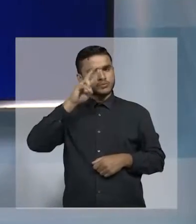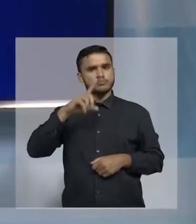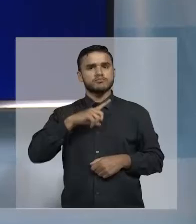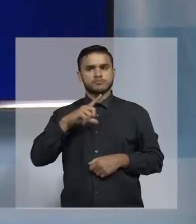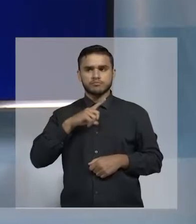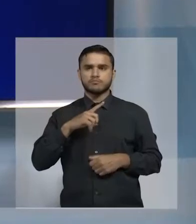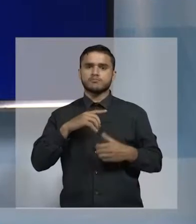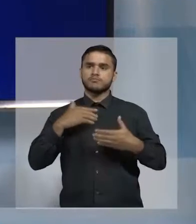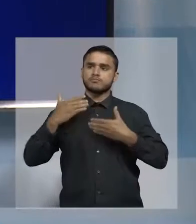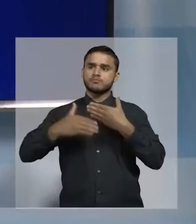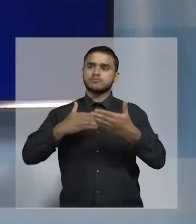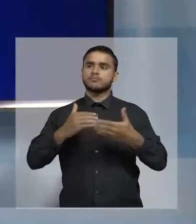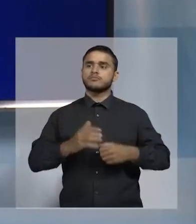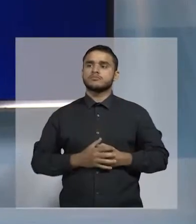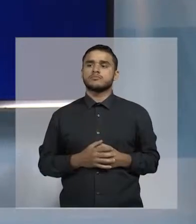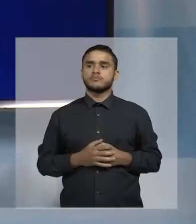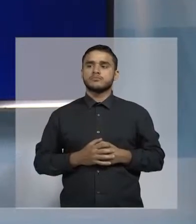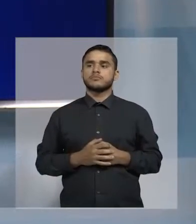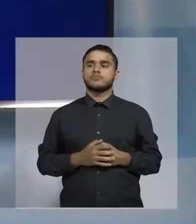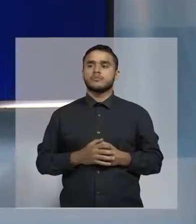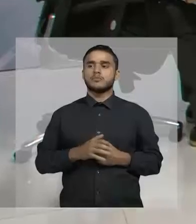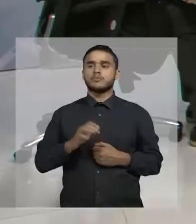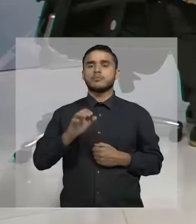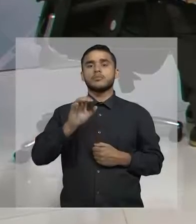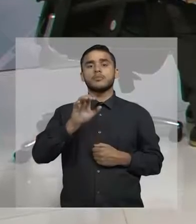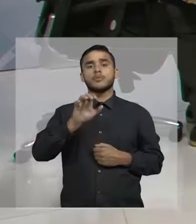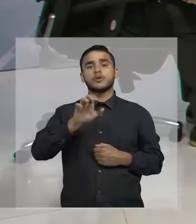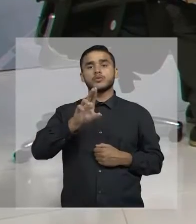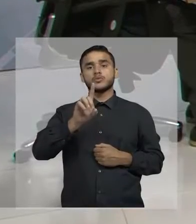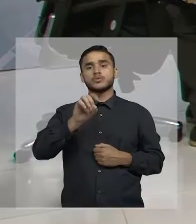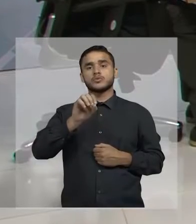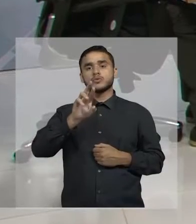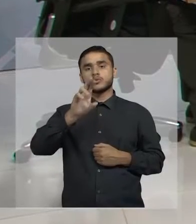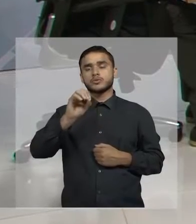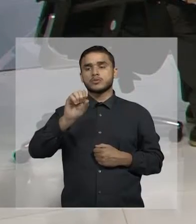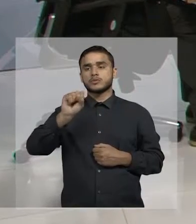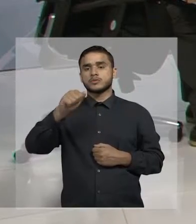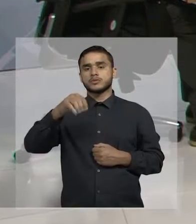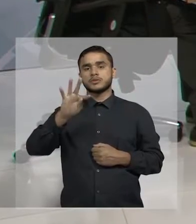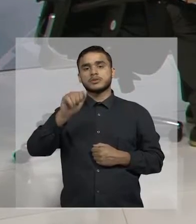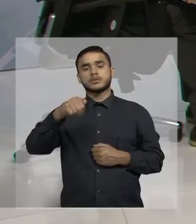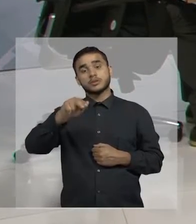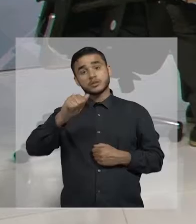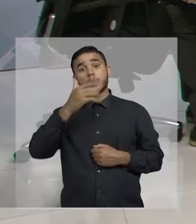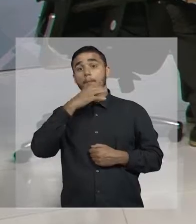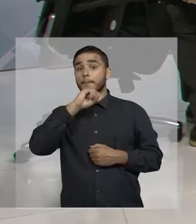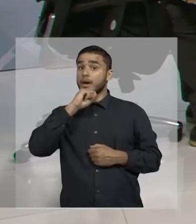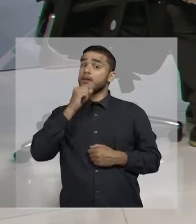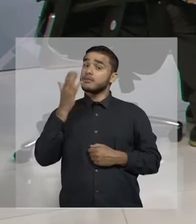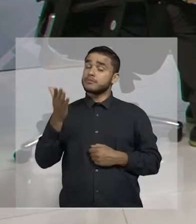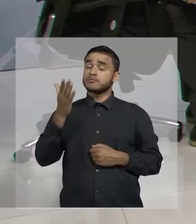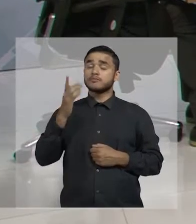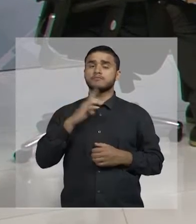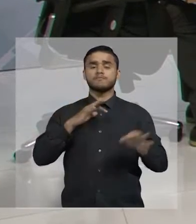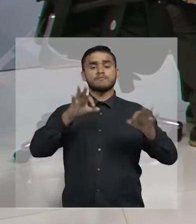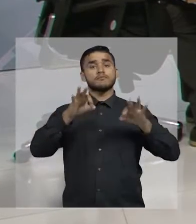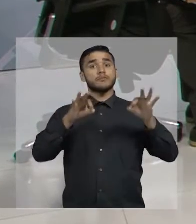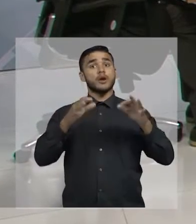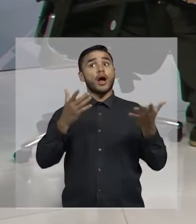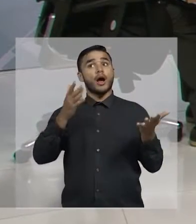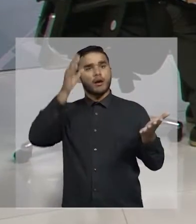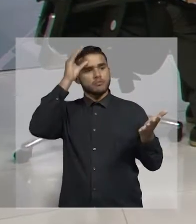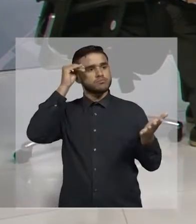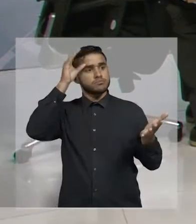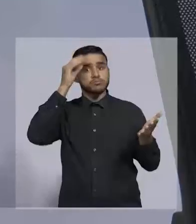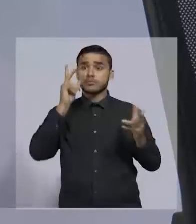Eudoro Santana tem uma história. O governador Camilo tem se portado como governador dentro daquilo que se esperava, dentro daquilo